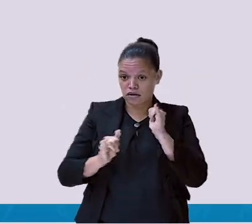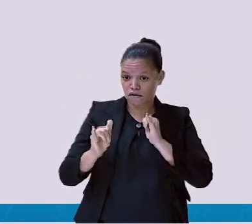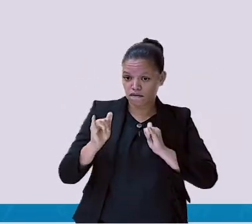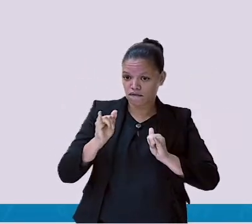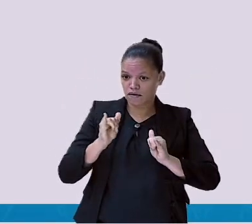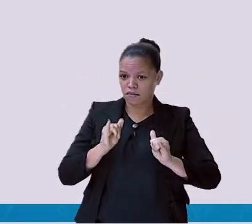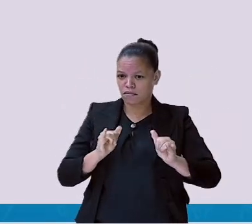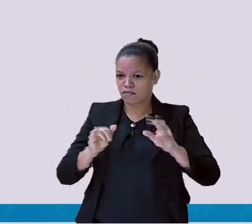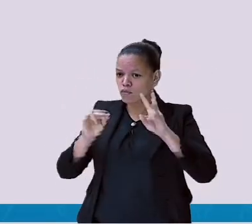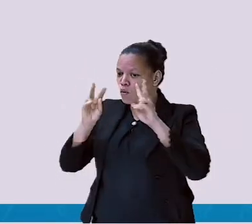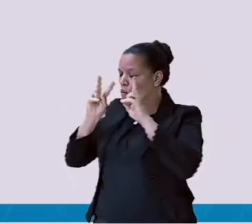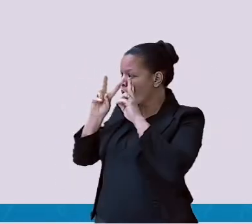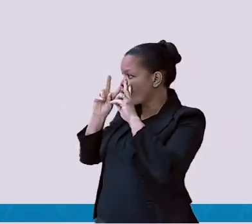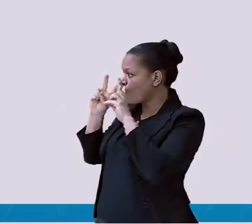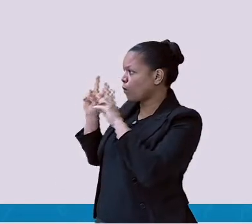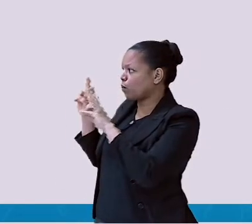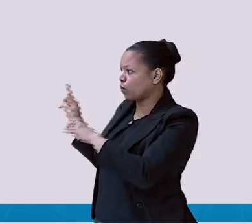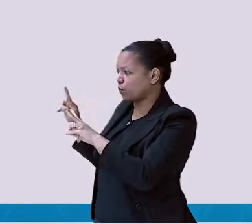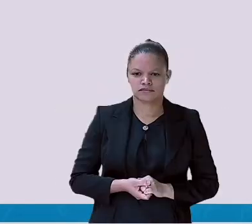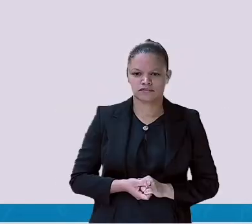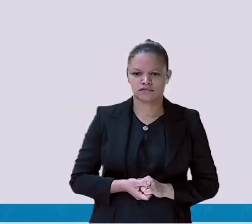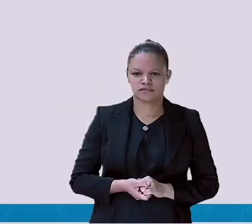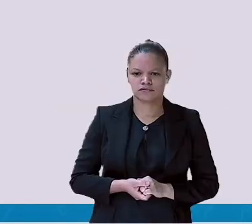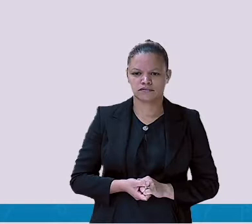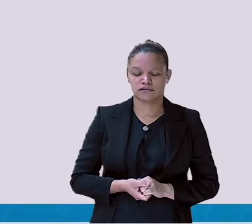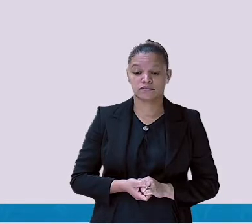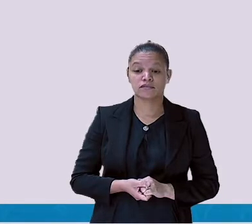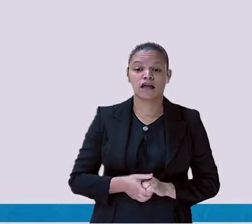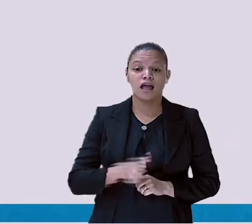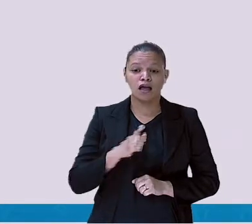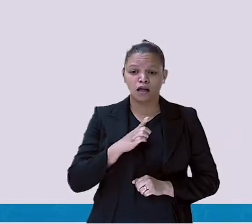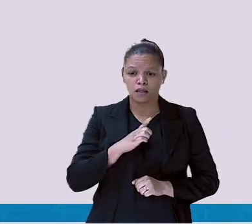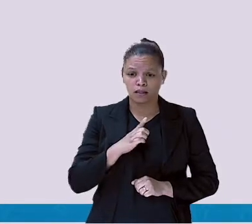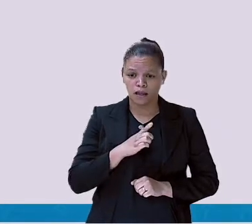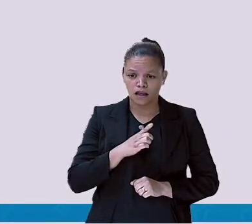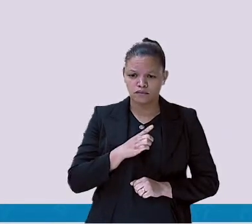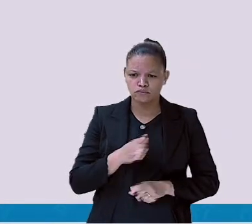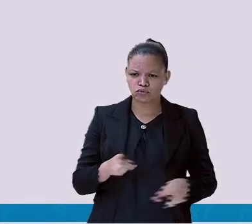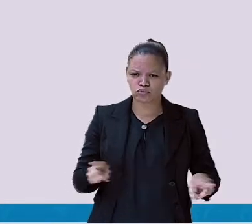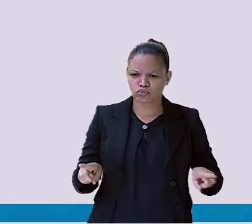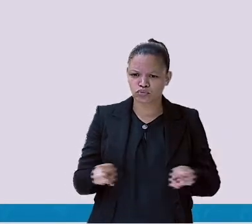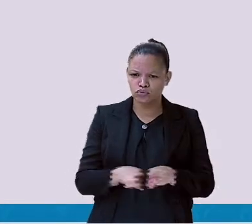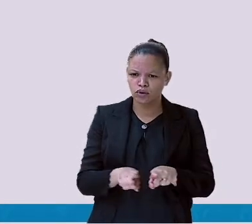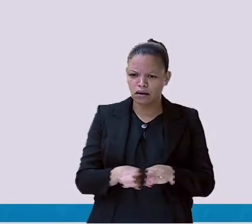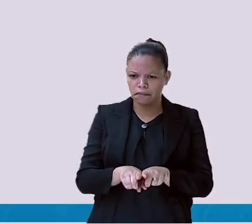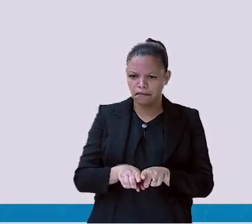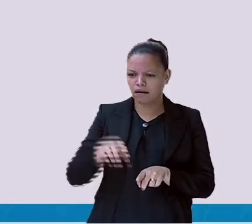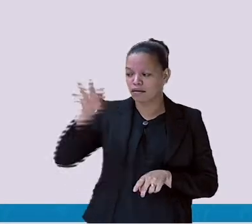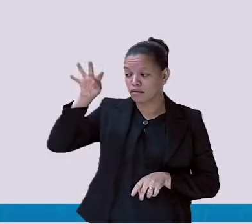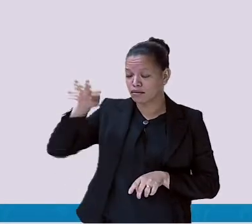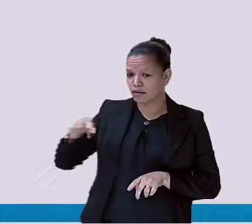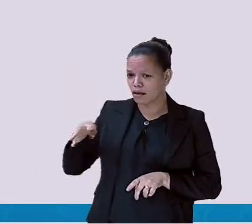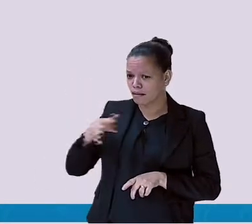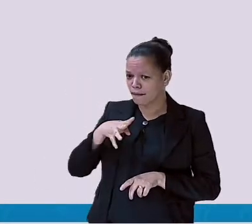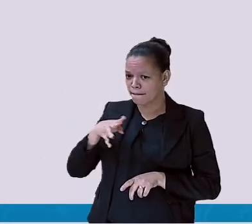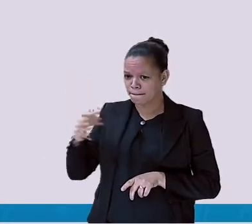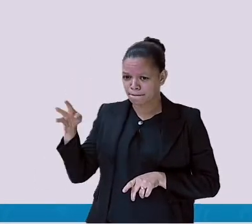perceber as informações. Temos também tabelas com